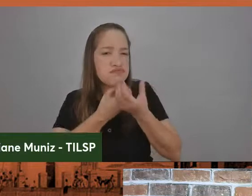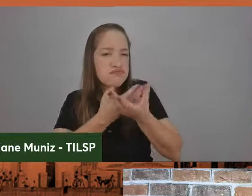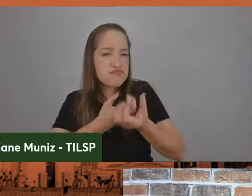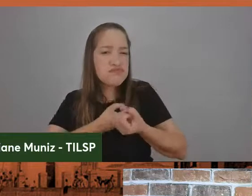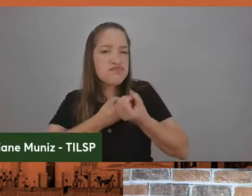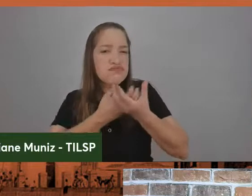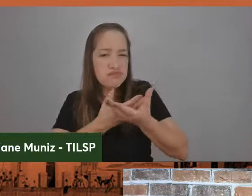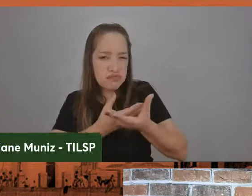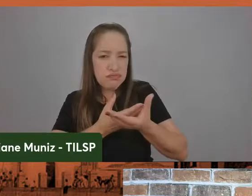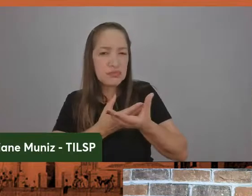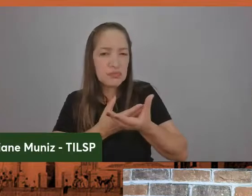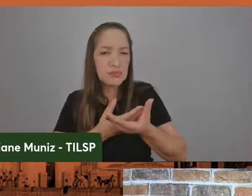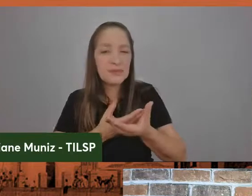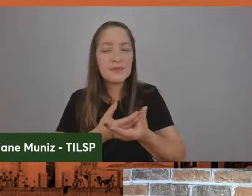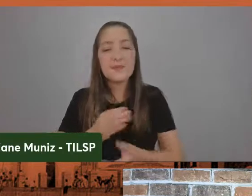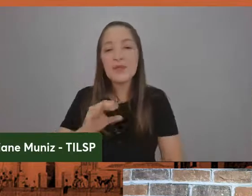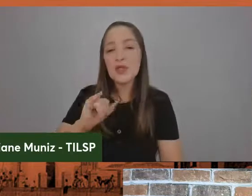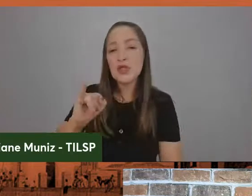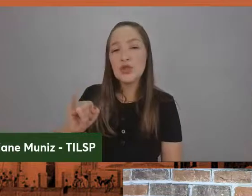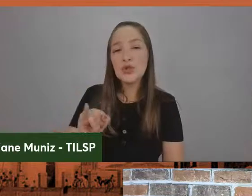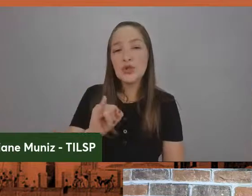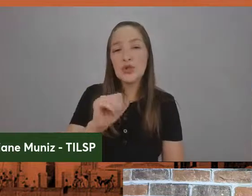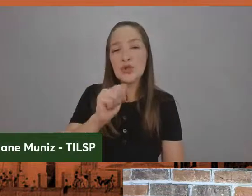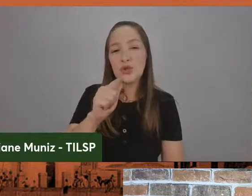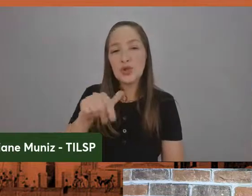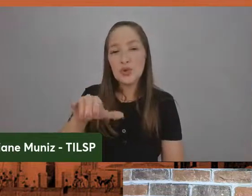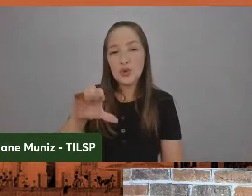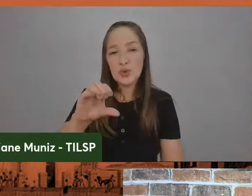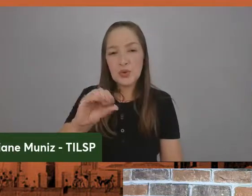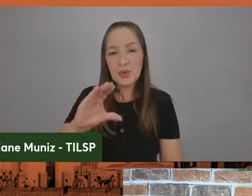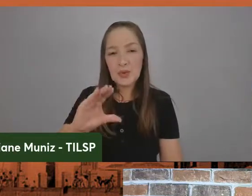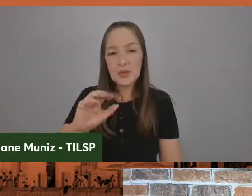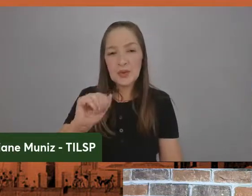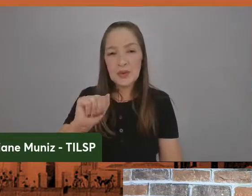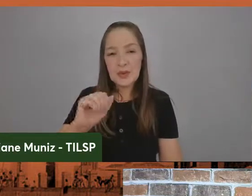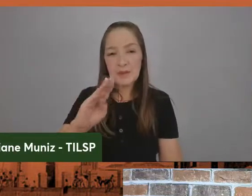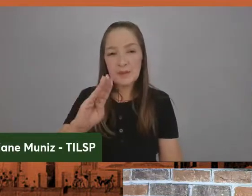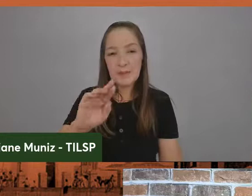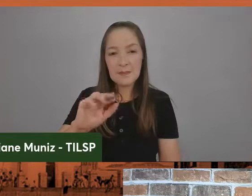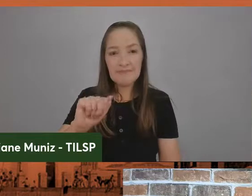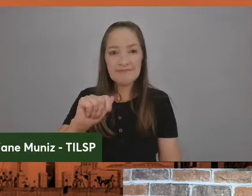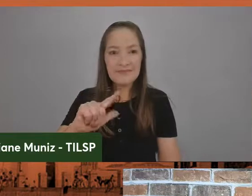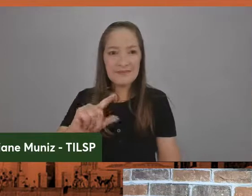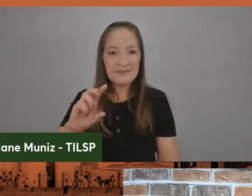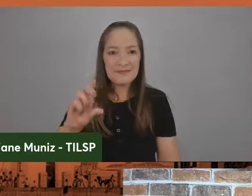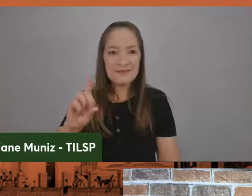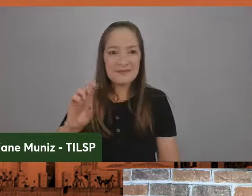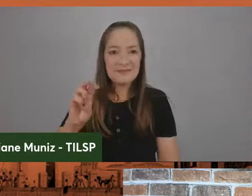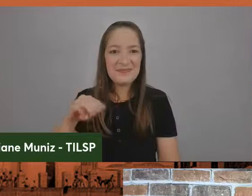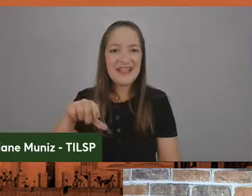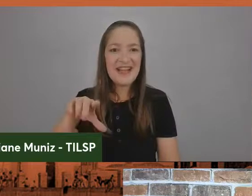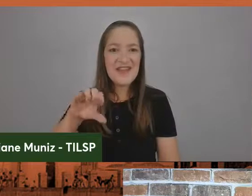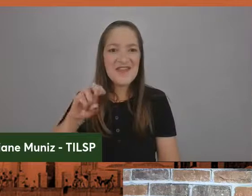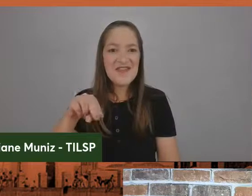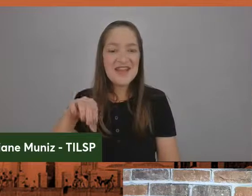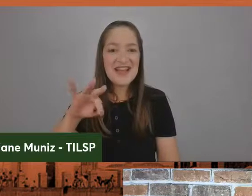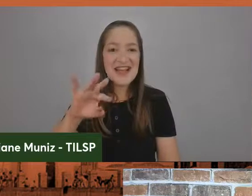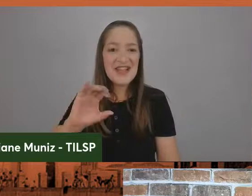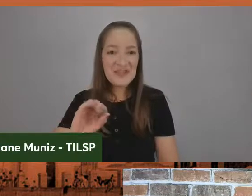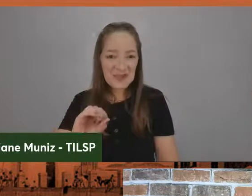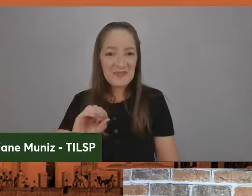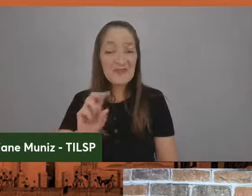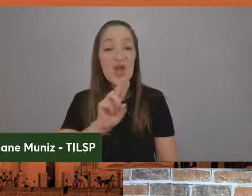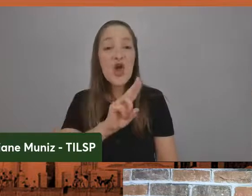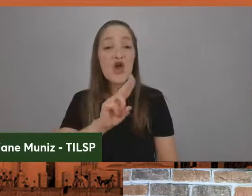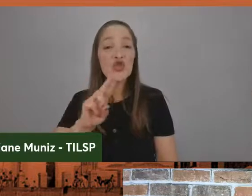de um grande poeta brasileiro, João Cabral de Melo Neto, que é um dos grandes poemas da nossa língua, que se chama Tecendo Amanhã. Né?